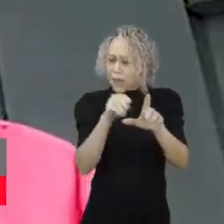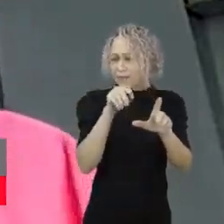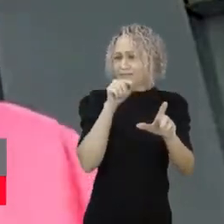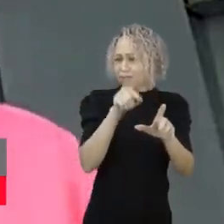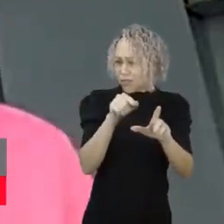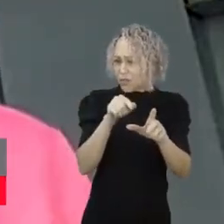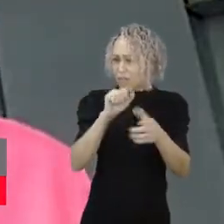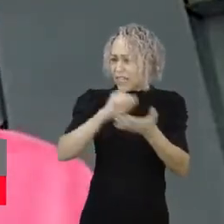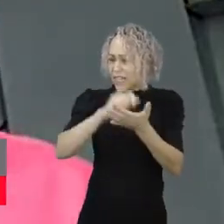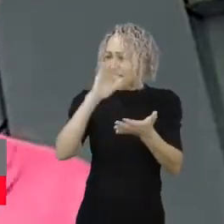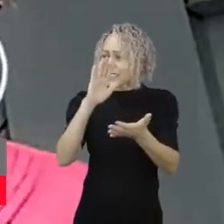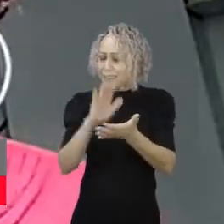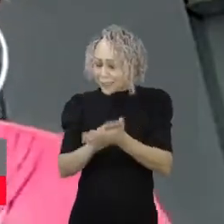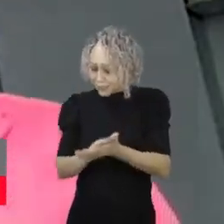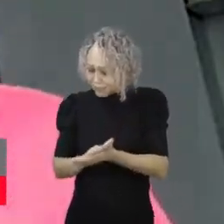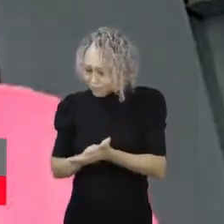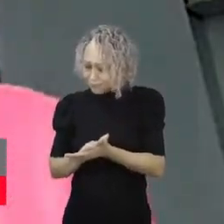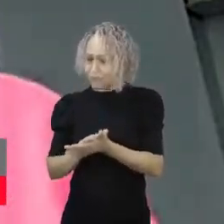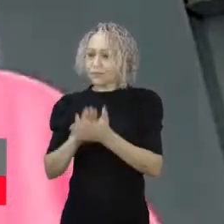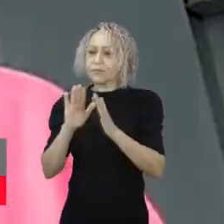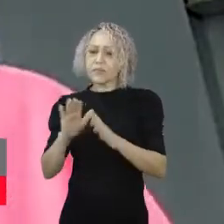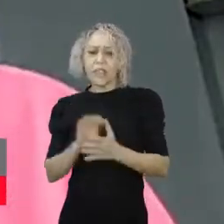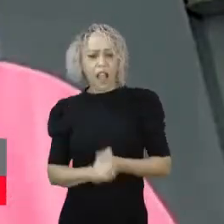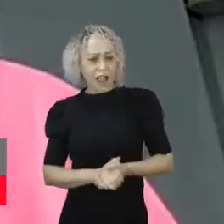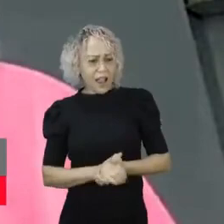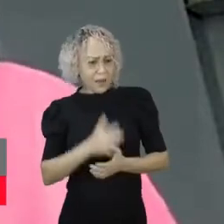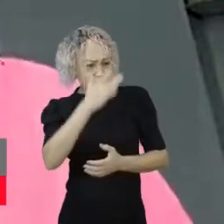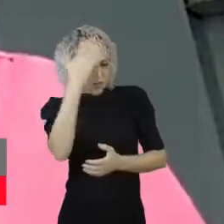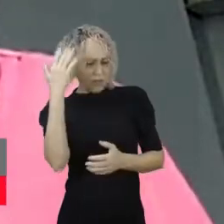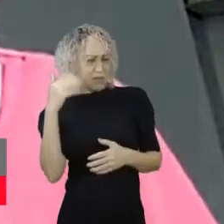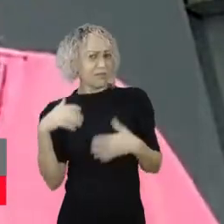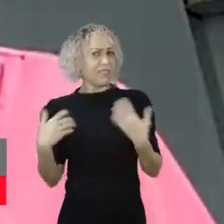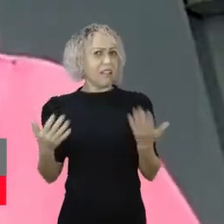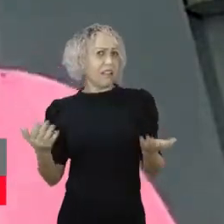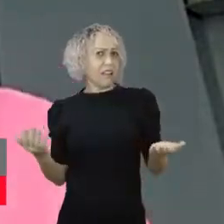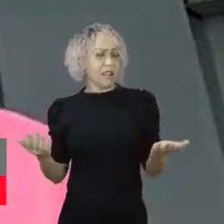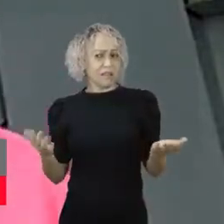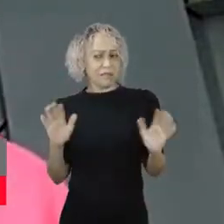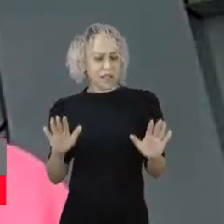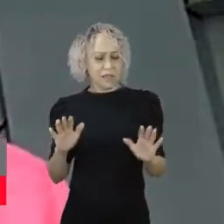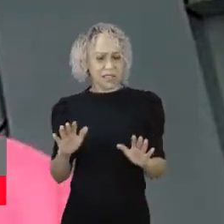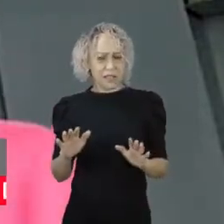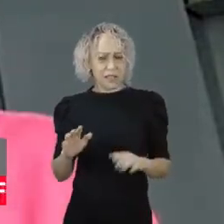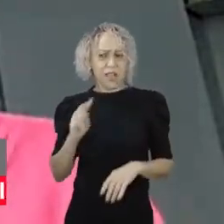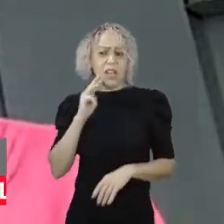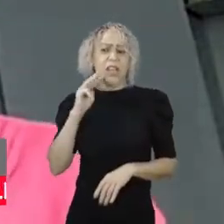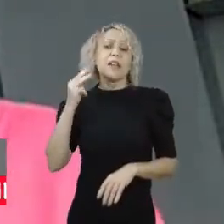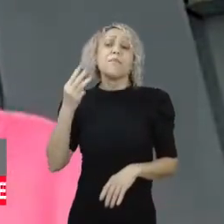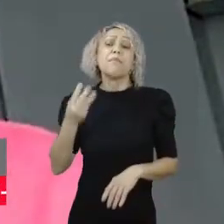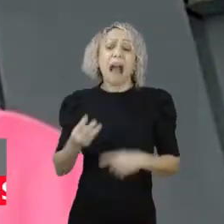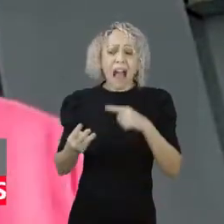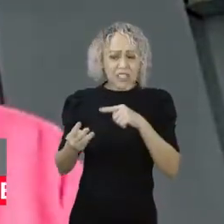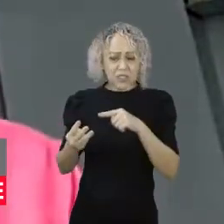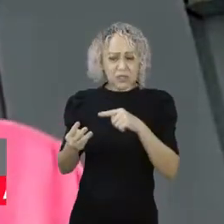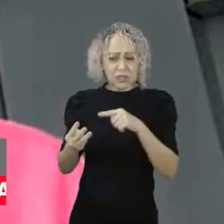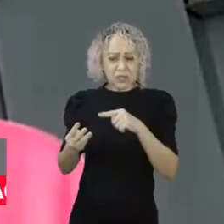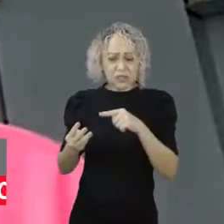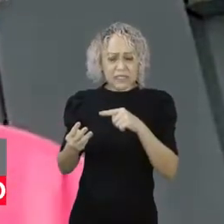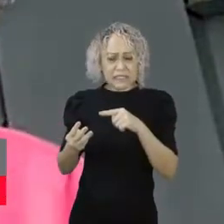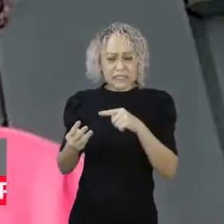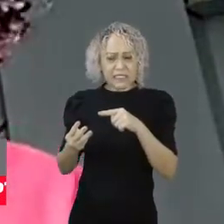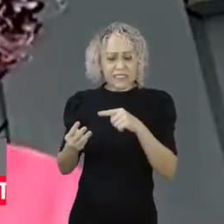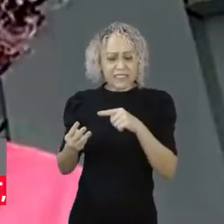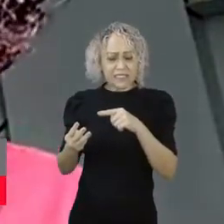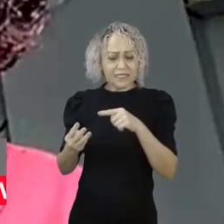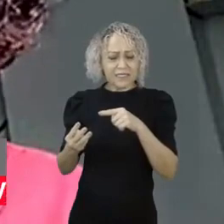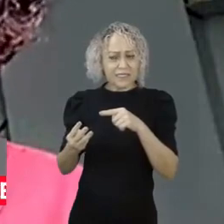muito importante, você vai dizer, mas março não passou a janela. Eu não estou esquecendo da janela, mas a gente